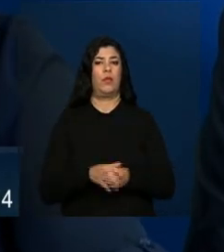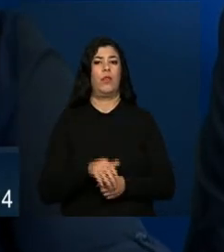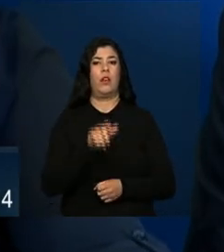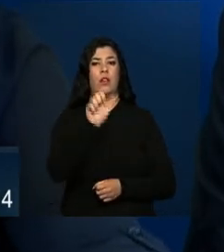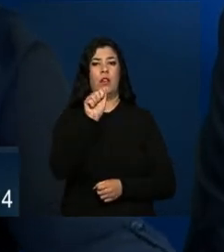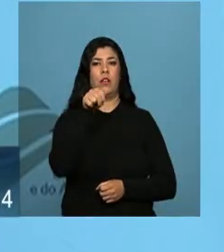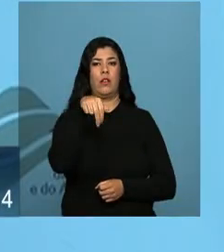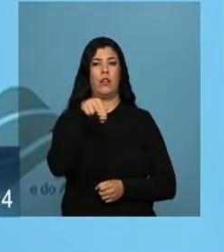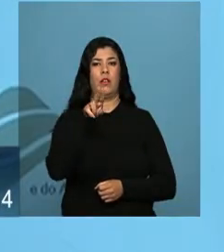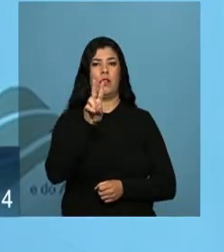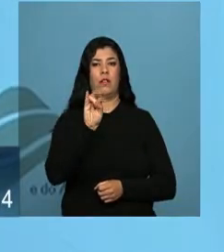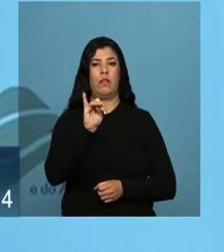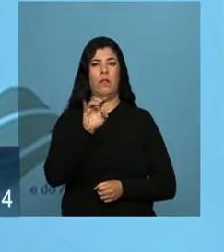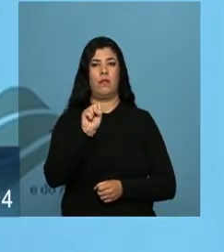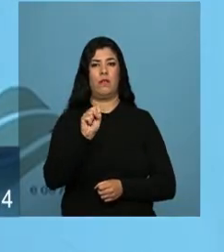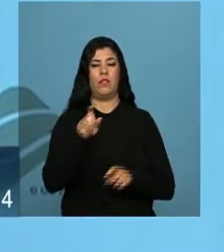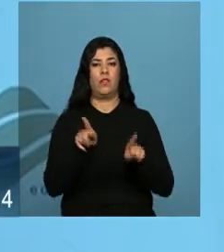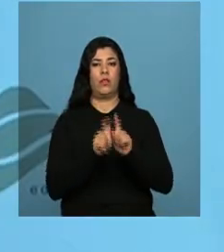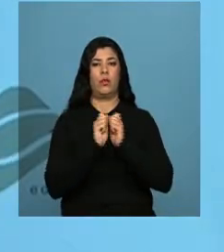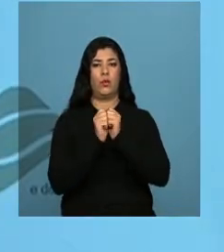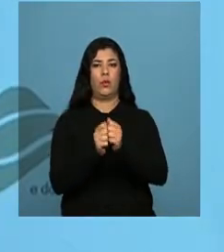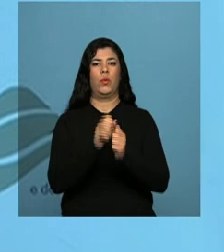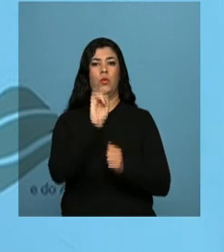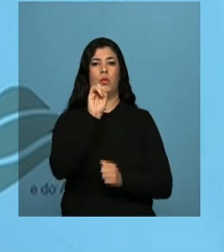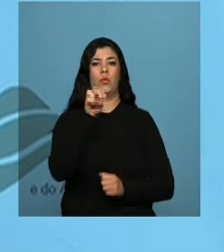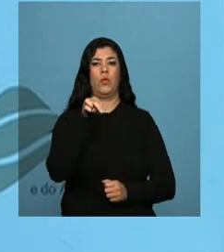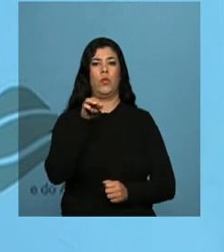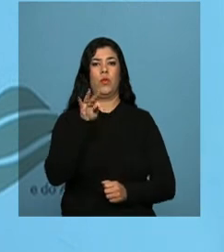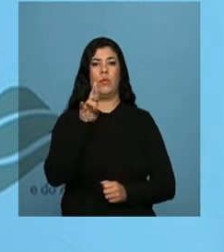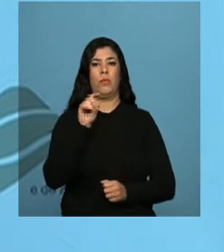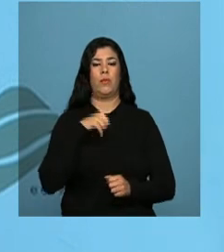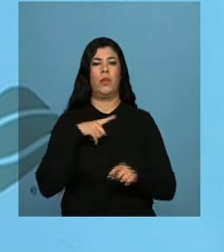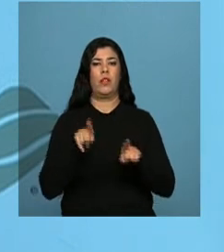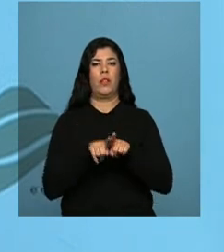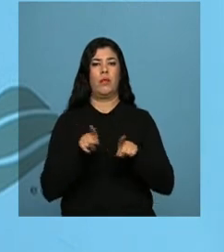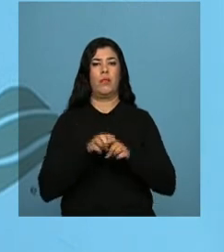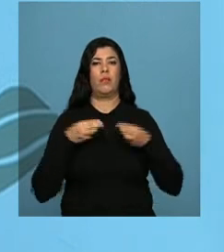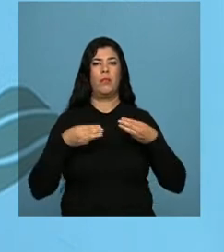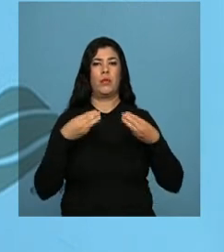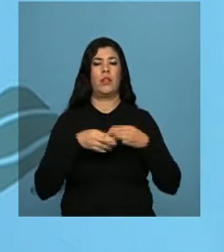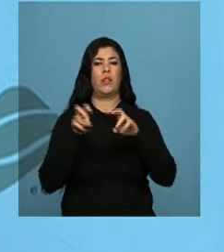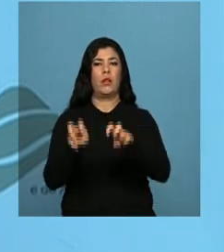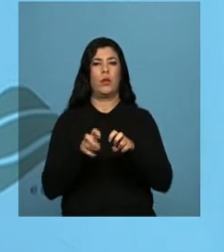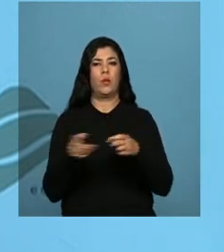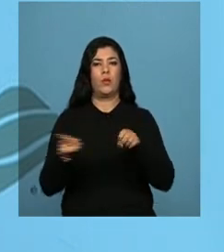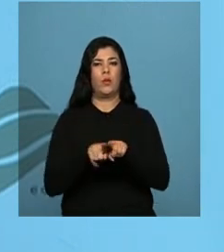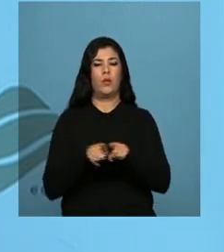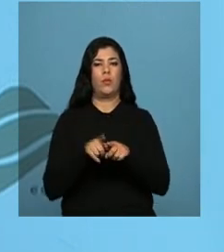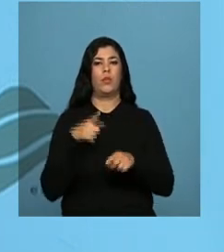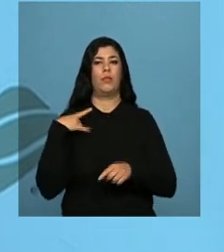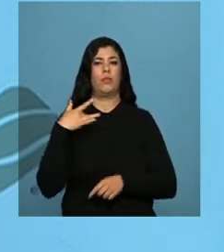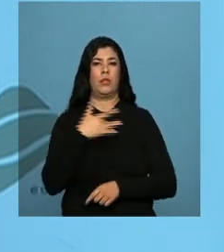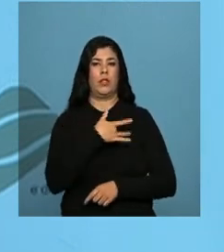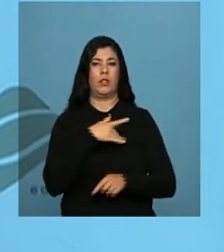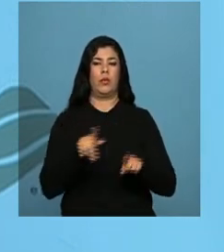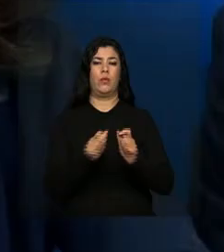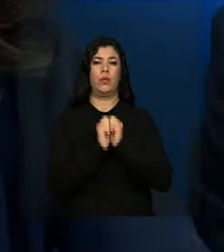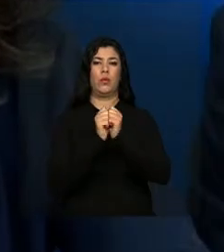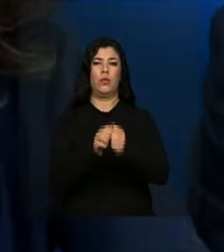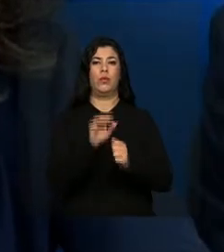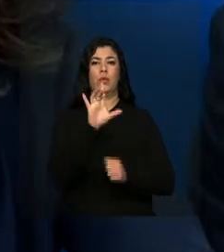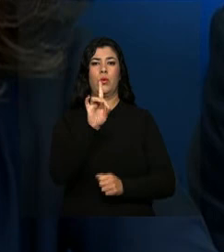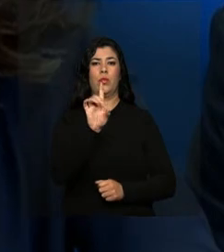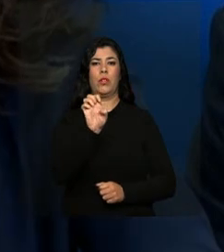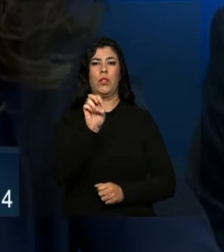Sanitária Anvisa o Inmetro o Ministério da Agricultura e Abastecimento Ministério da Saúde e o Denatran